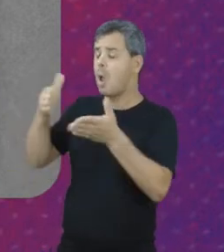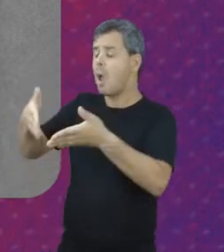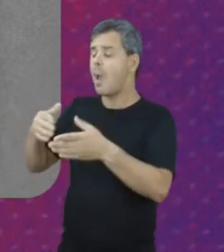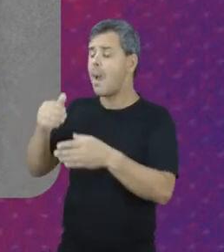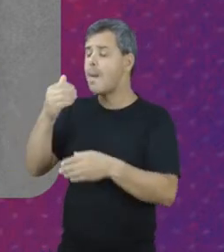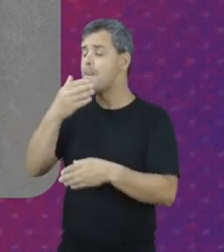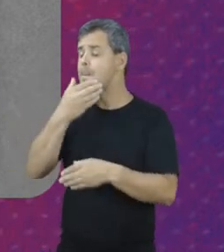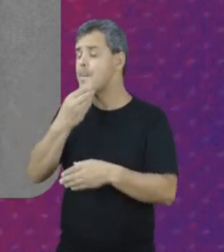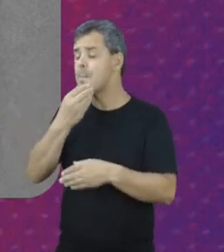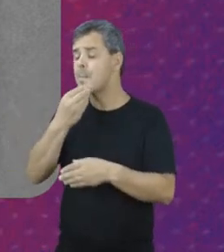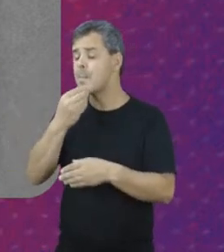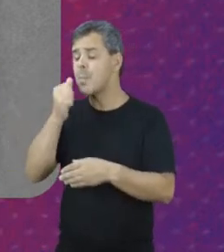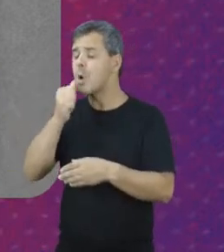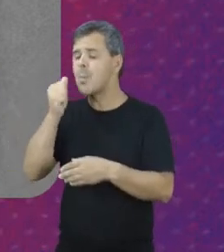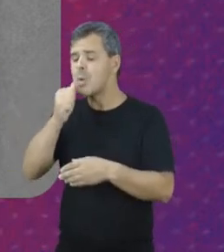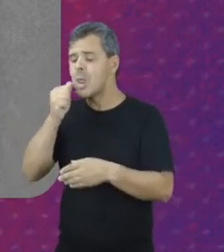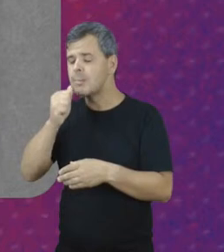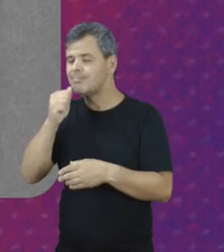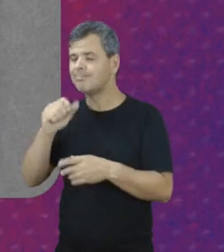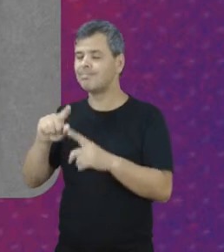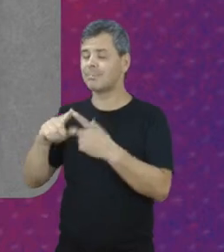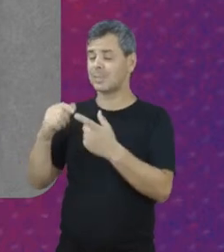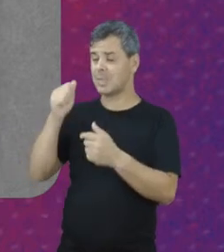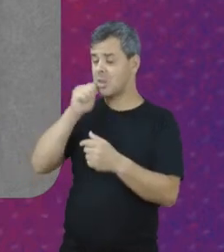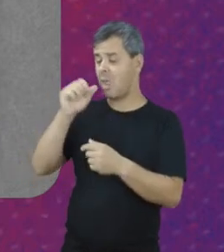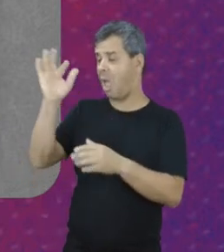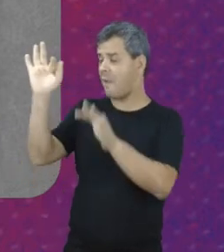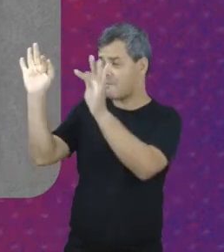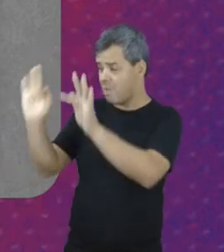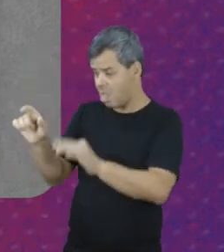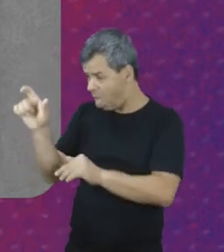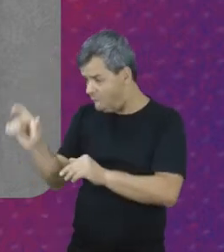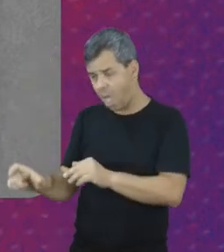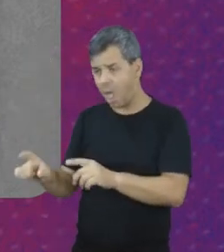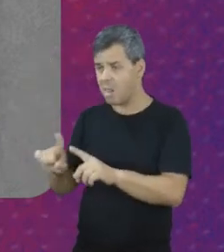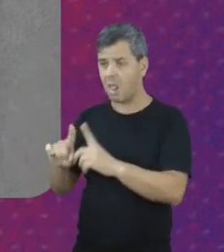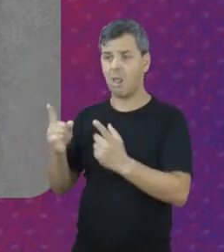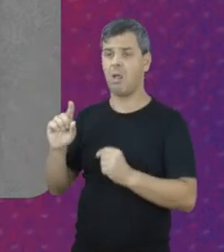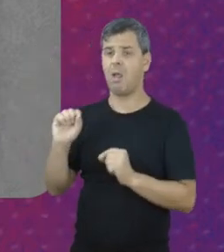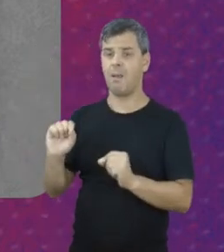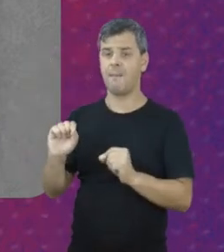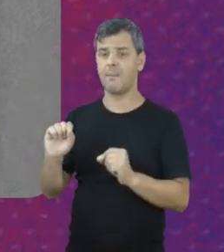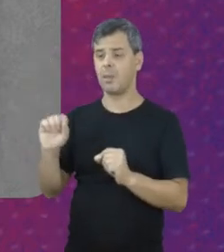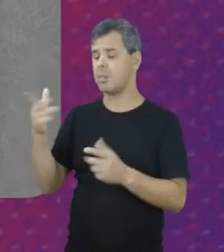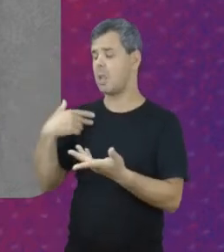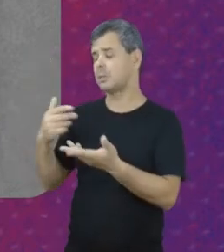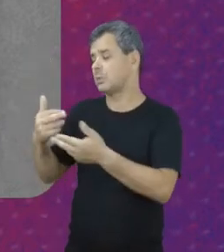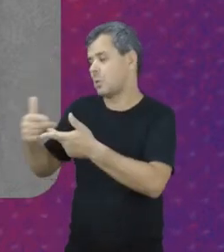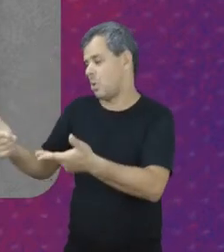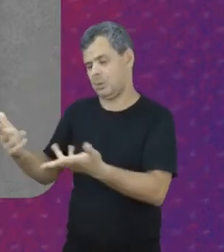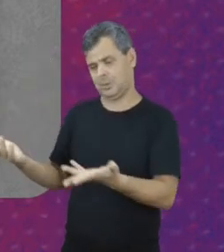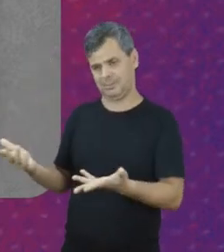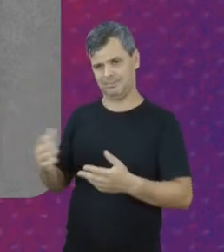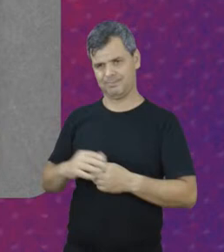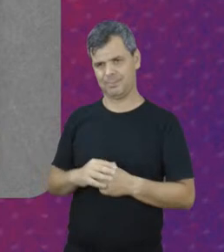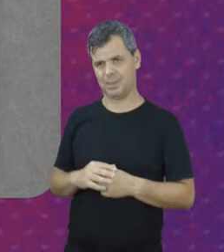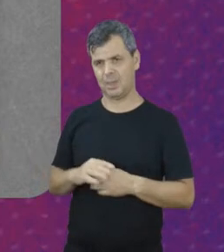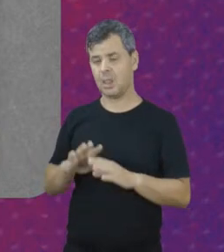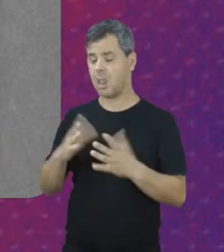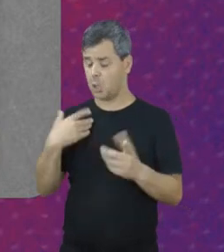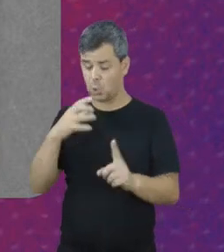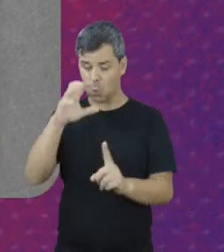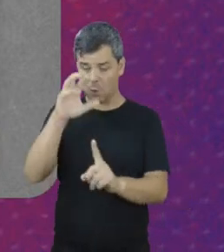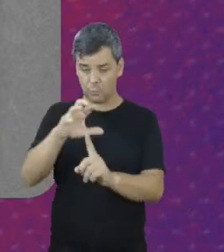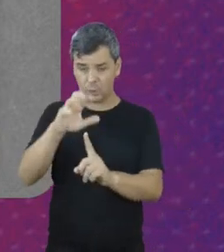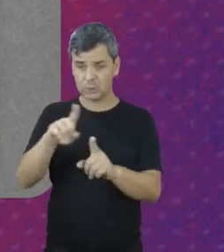forma de dizer que a felicidade plena ela só está colocada nesse sentido. E isso também aflige